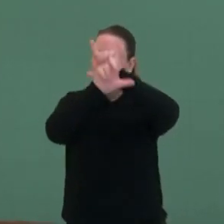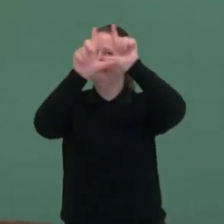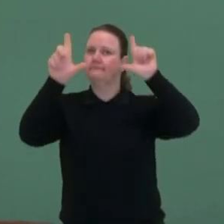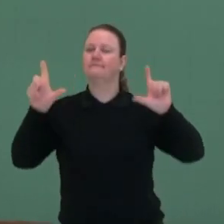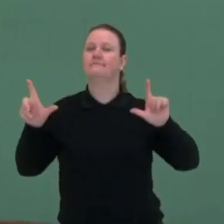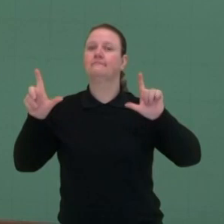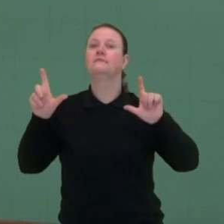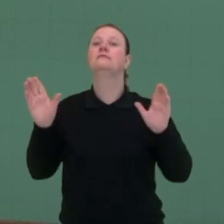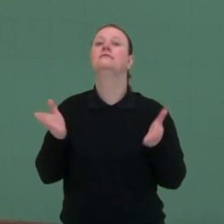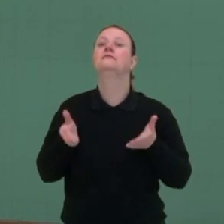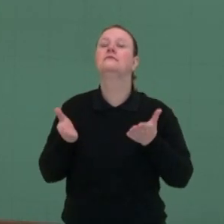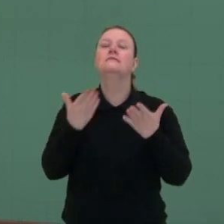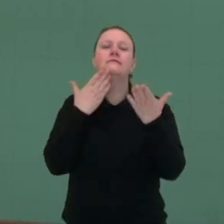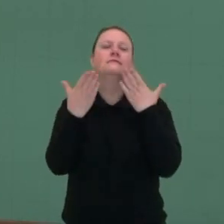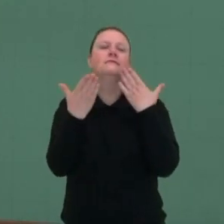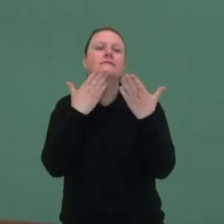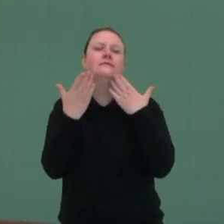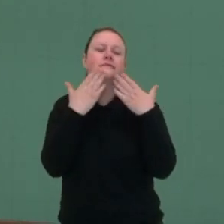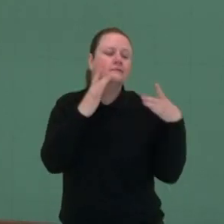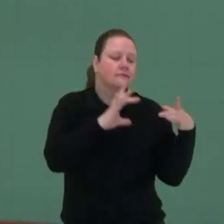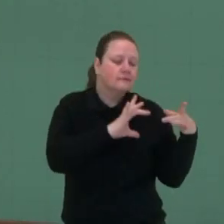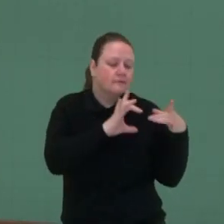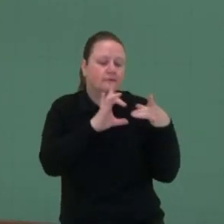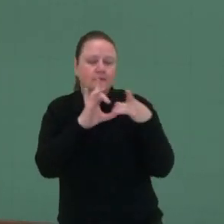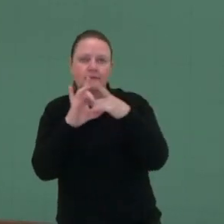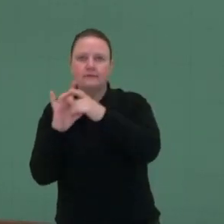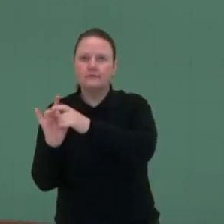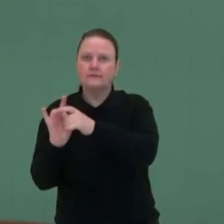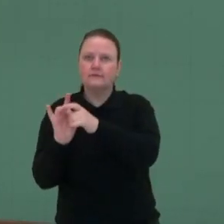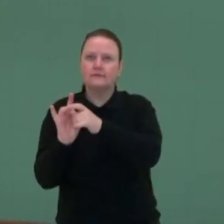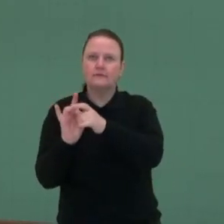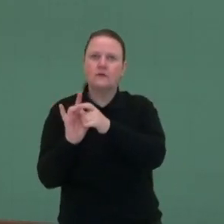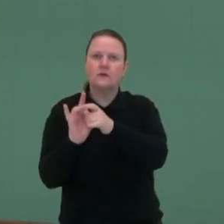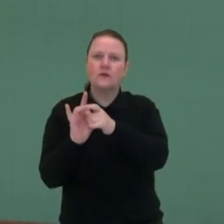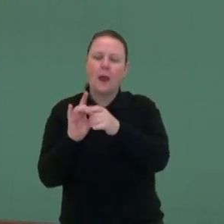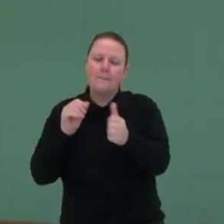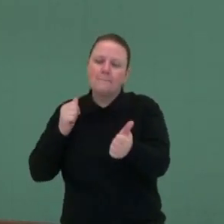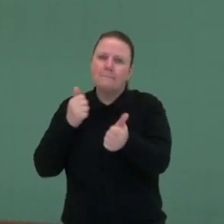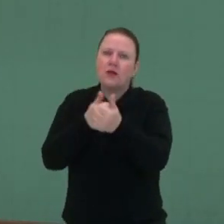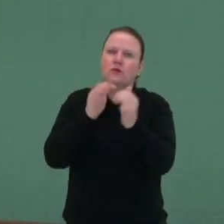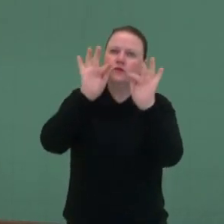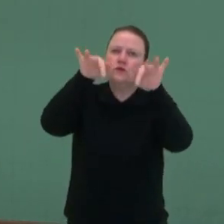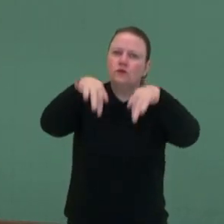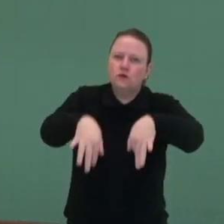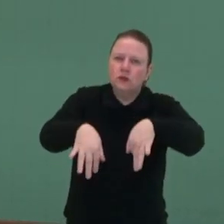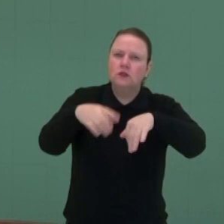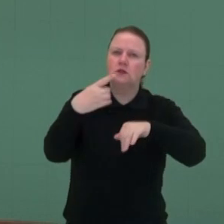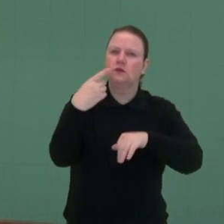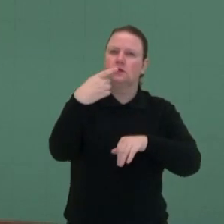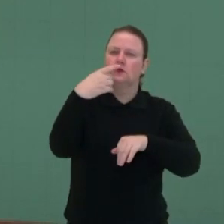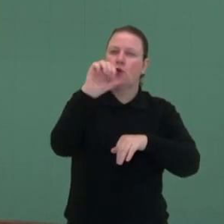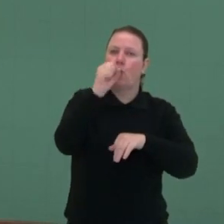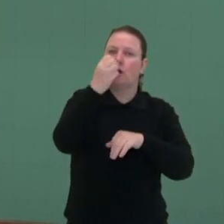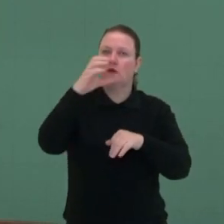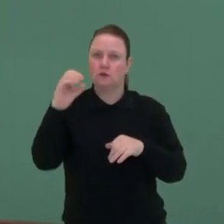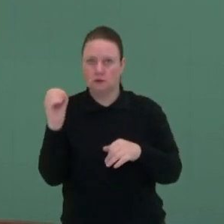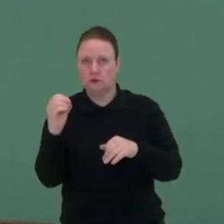1989, vamos conversar um pouquinho sobre o contexto do final dos anos 80 no Brasil, depois do fim do